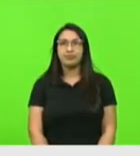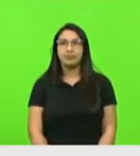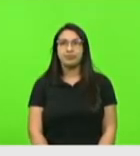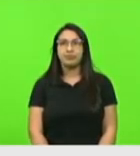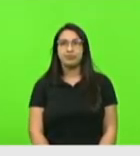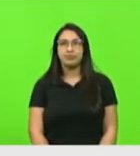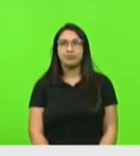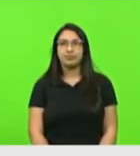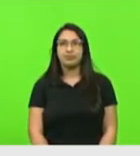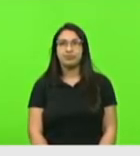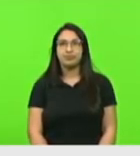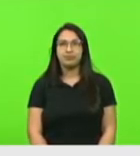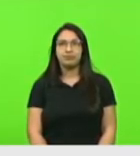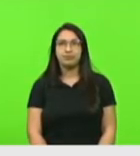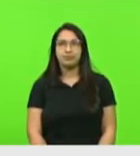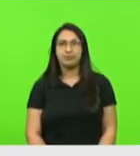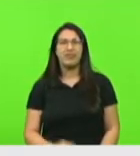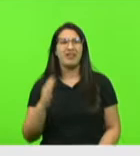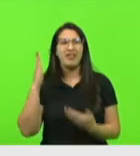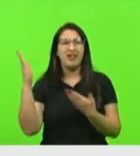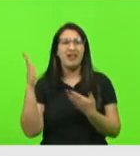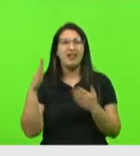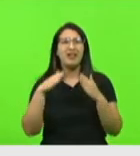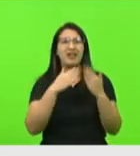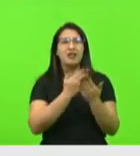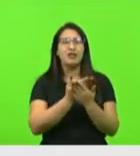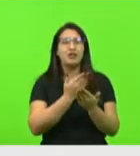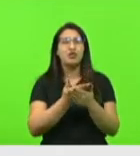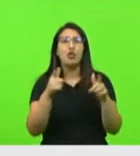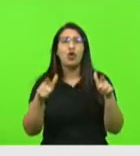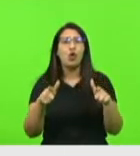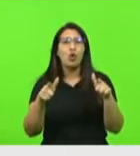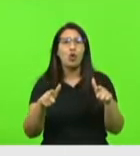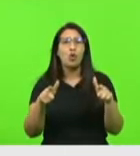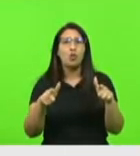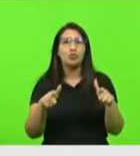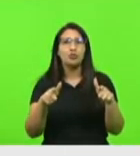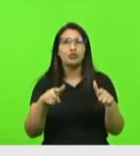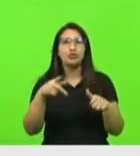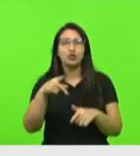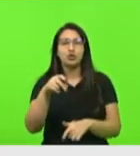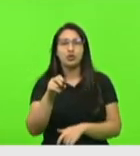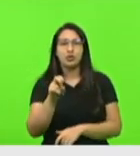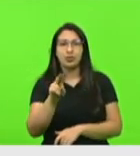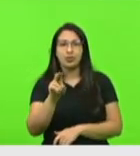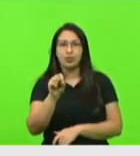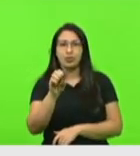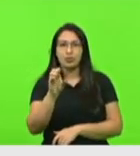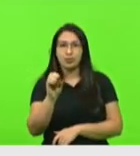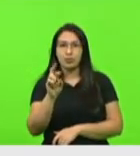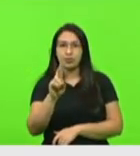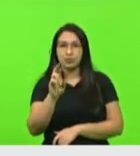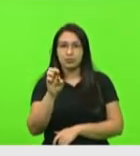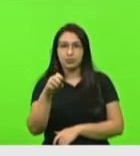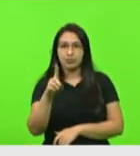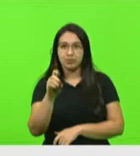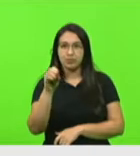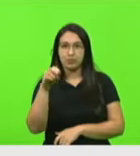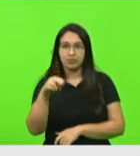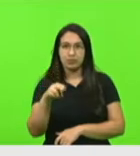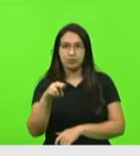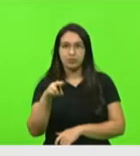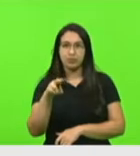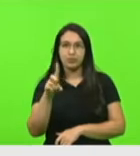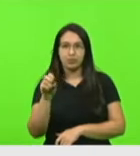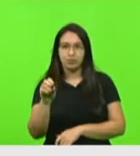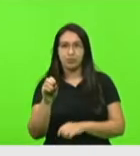Isso aí é uma escola lá em Pouso Redondo. Escola, a principal